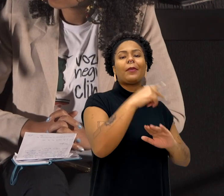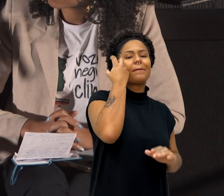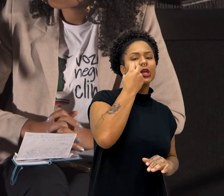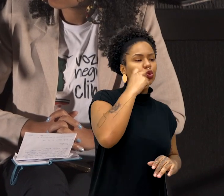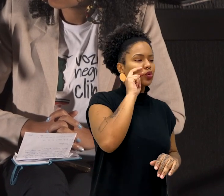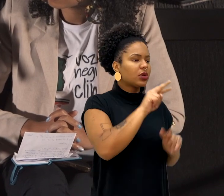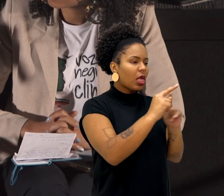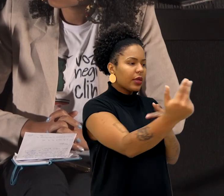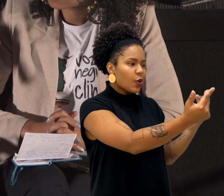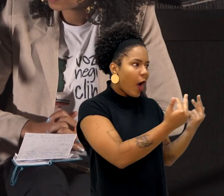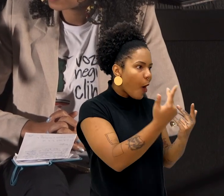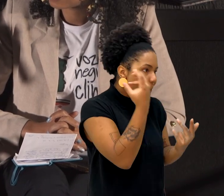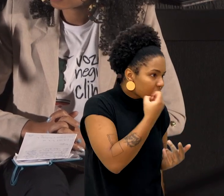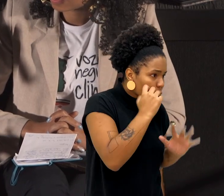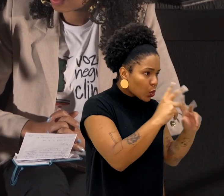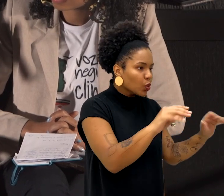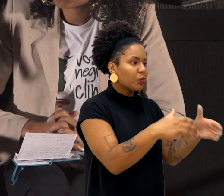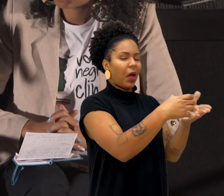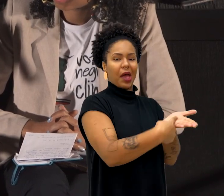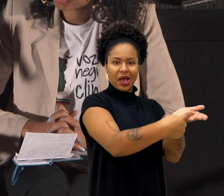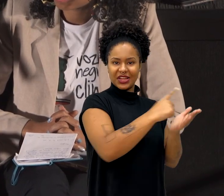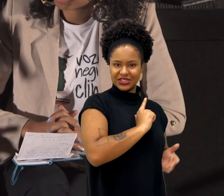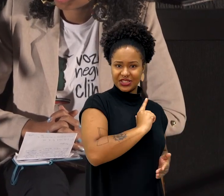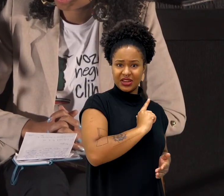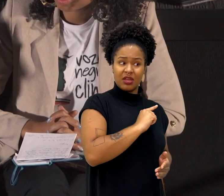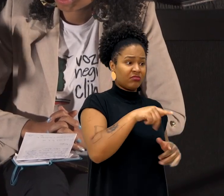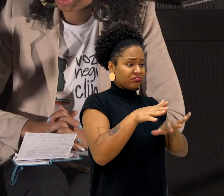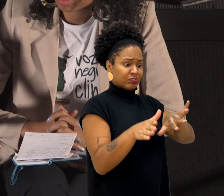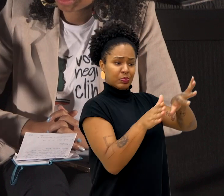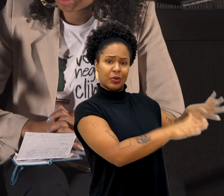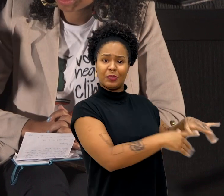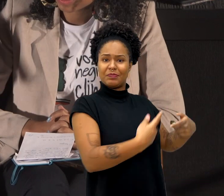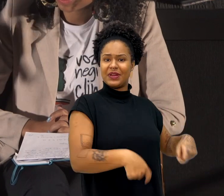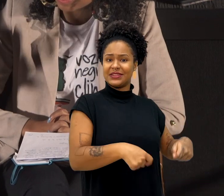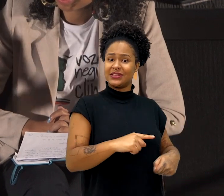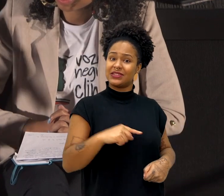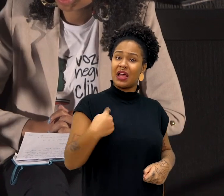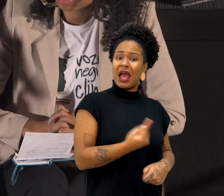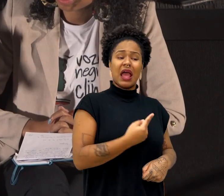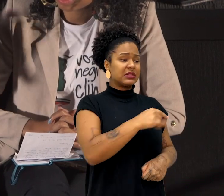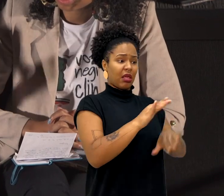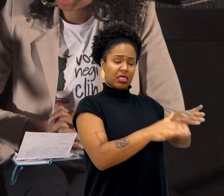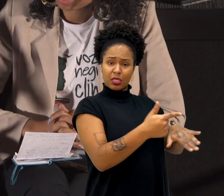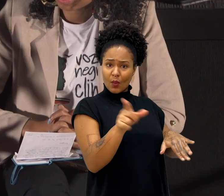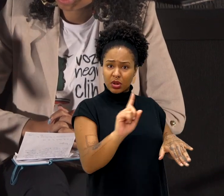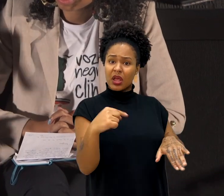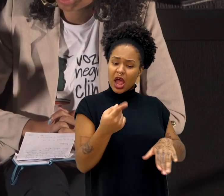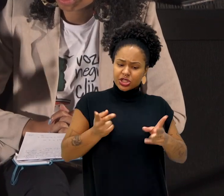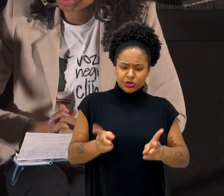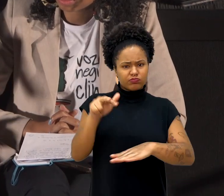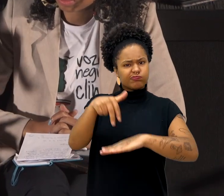da frente. E, se não sair da frente, a gente vai ter que reconstituir, e a gente vai caminhar, e a gente